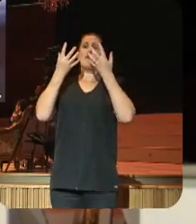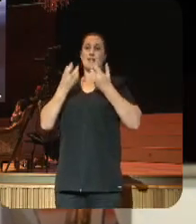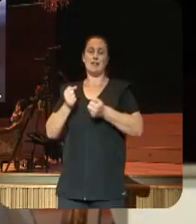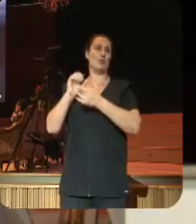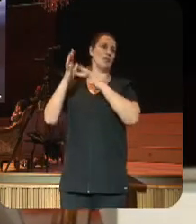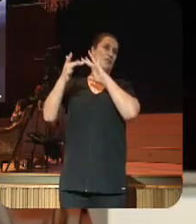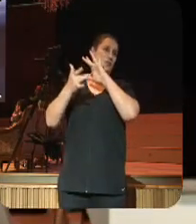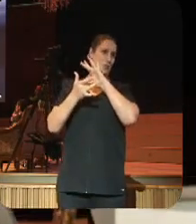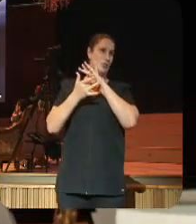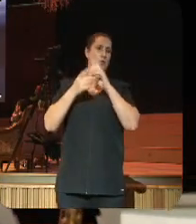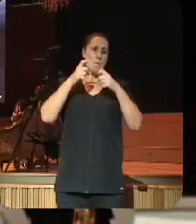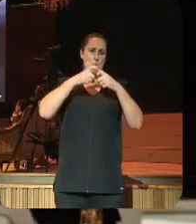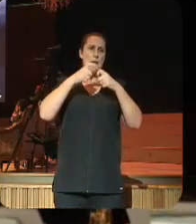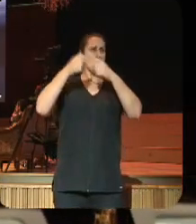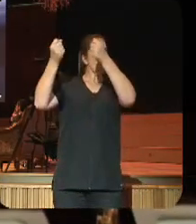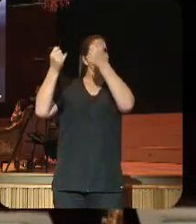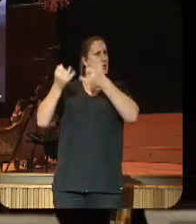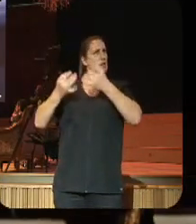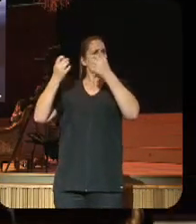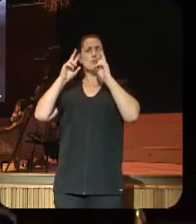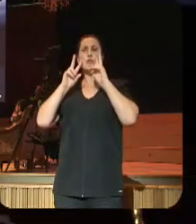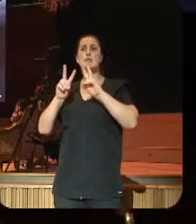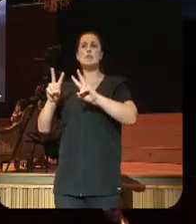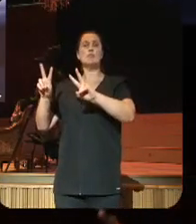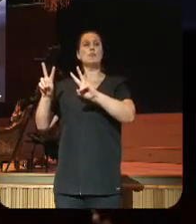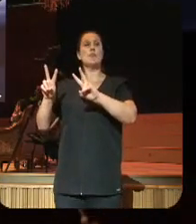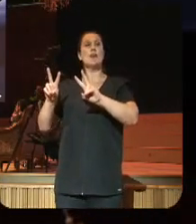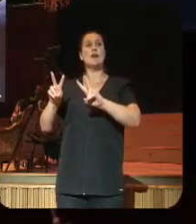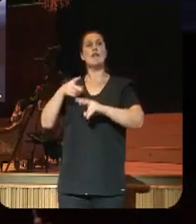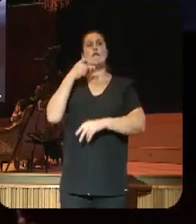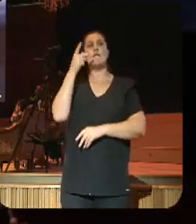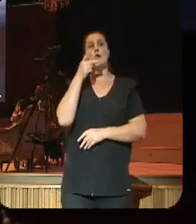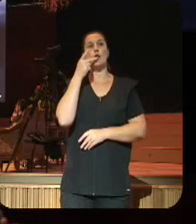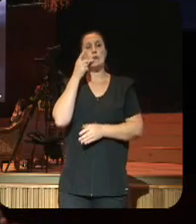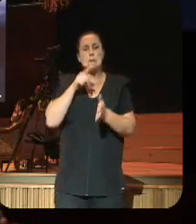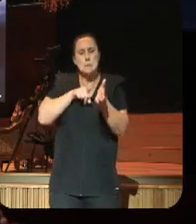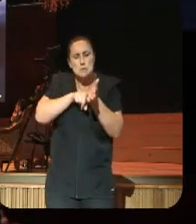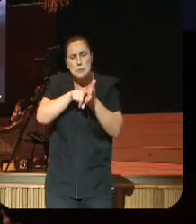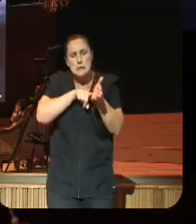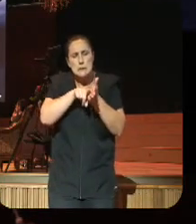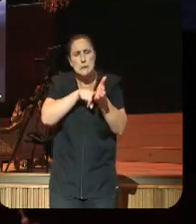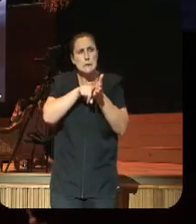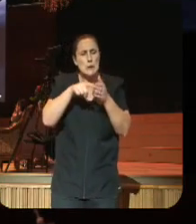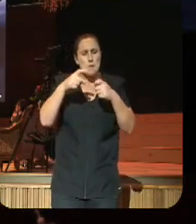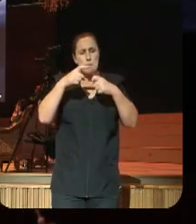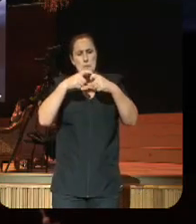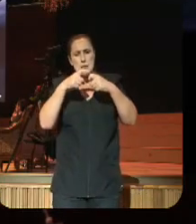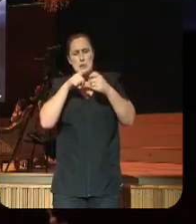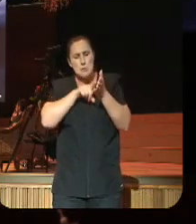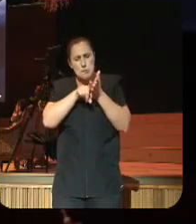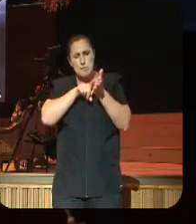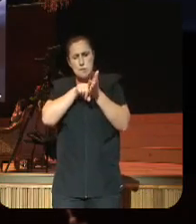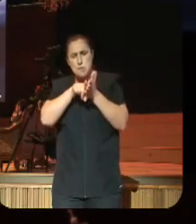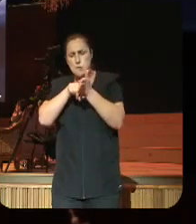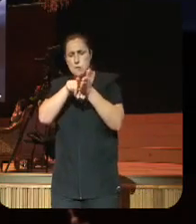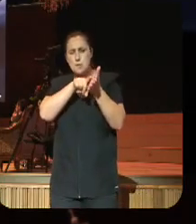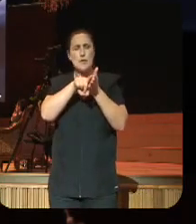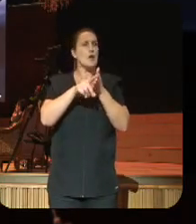que ele aceitou Jesus como Senhor. Ele disse assim, que enquanto ele estudava medicina, e ele começava a